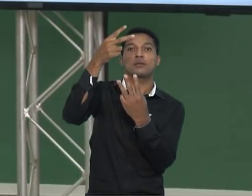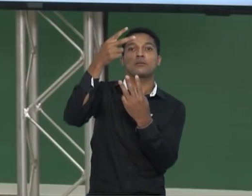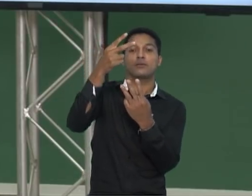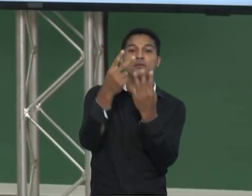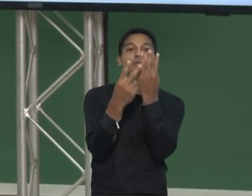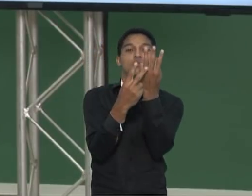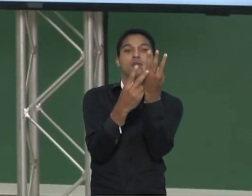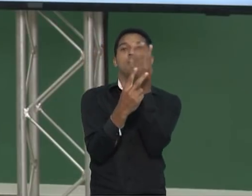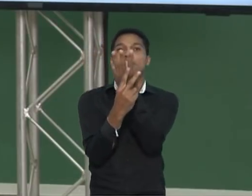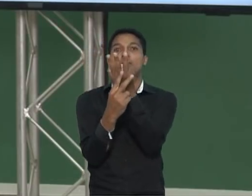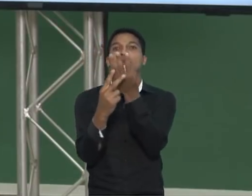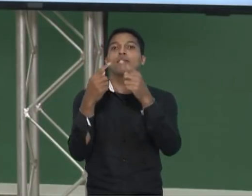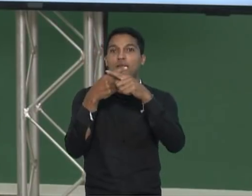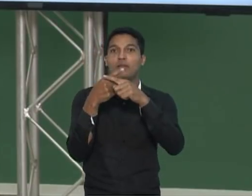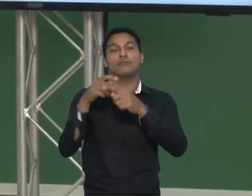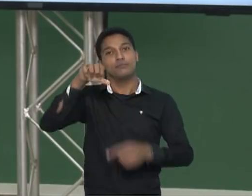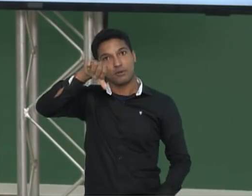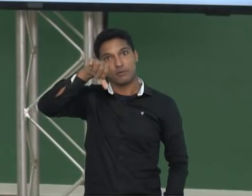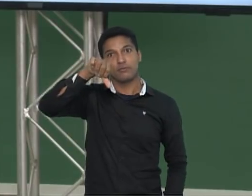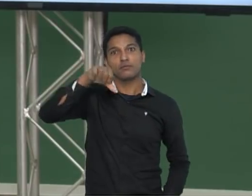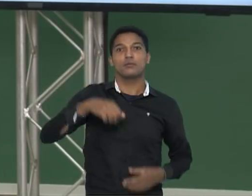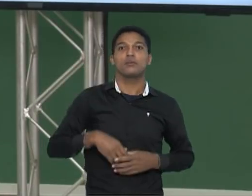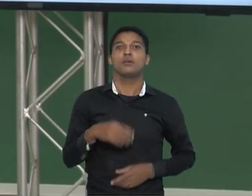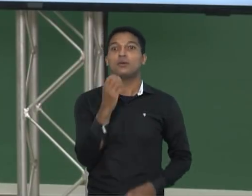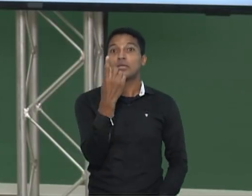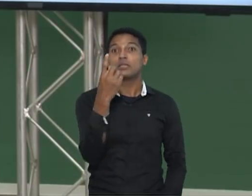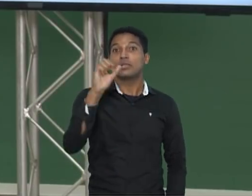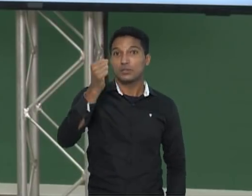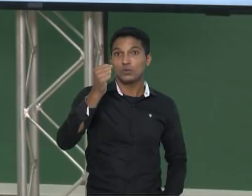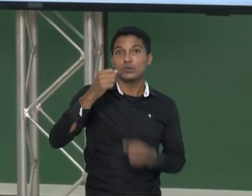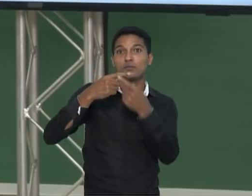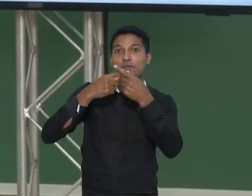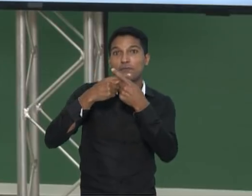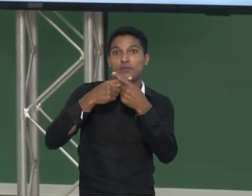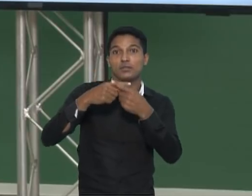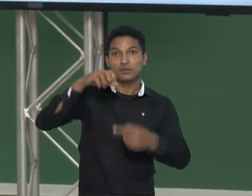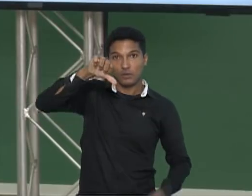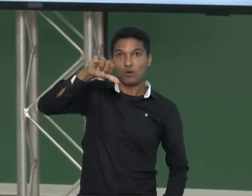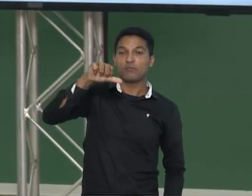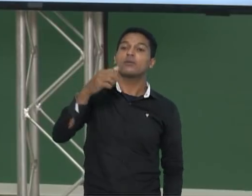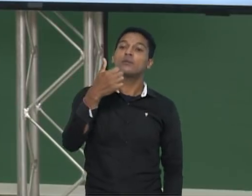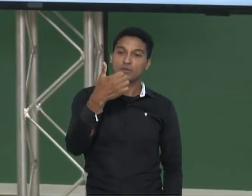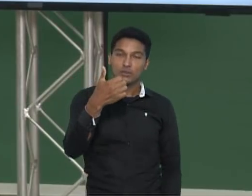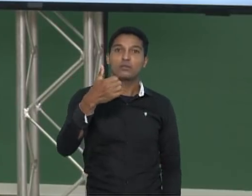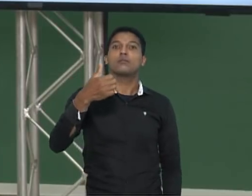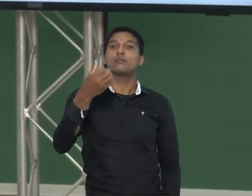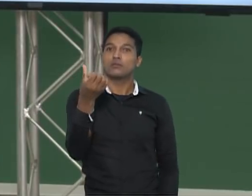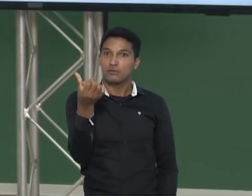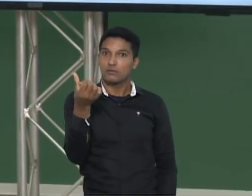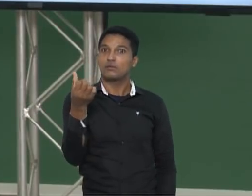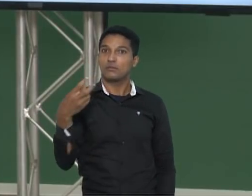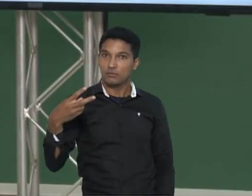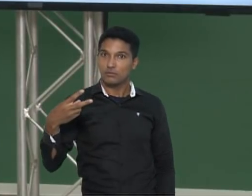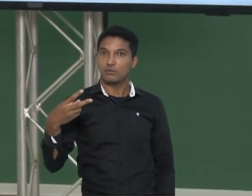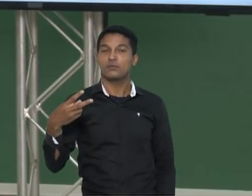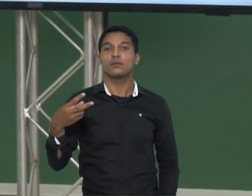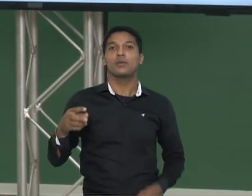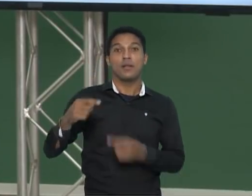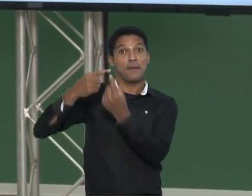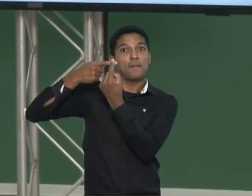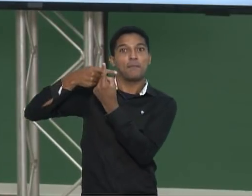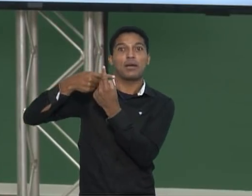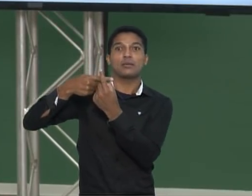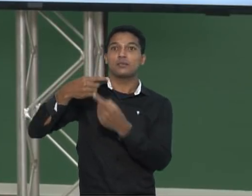vezes 3 dá 9. E 18 vezes 9, 162. Mais 108